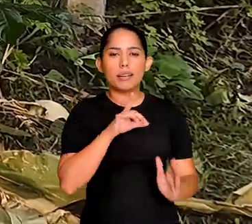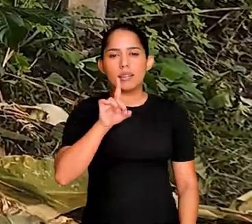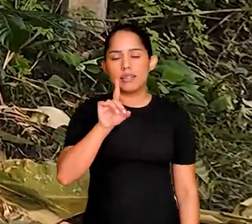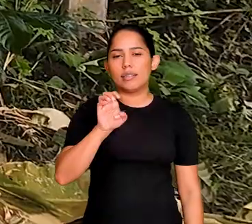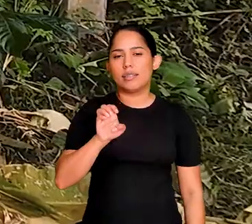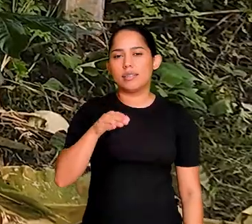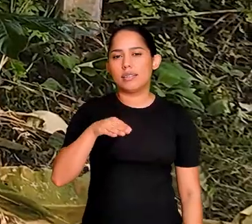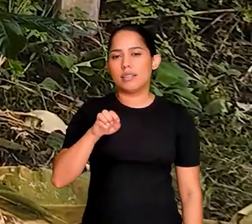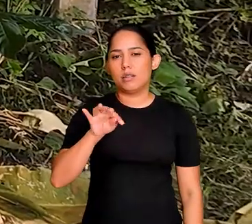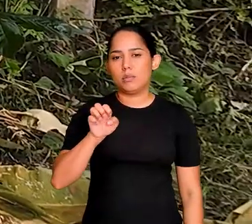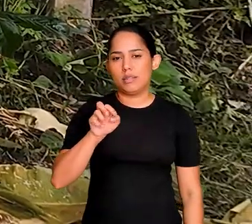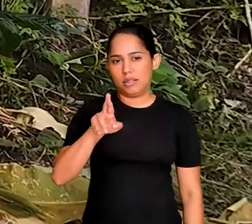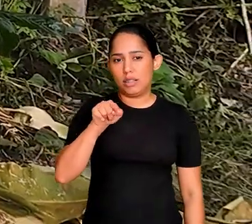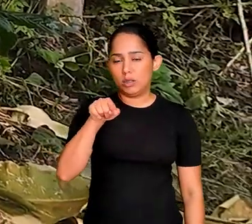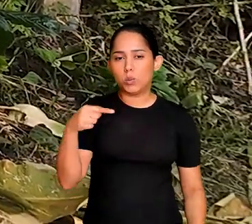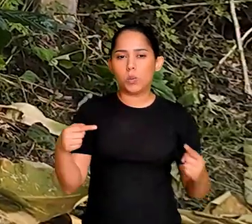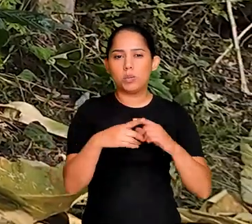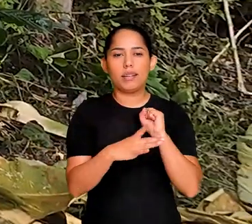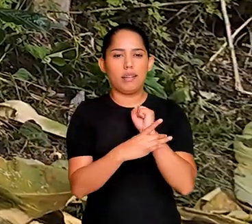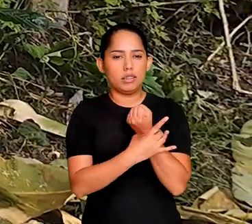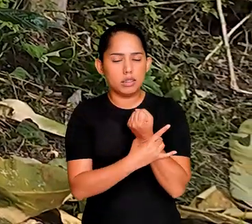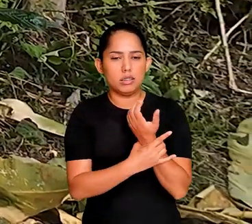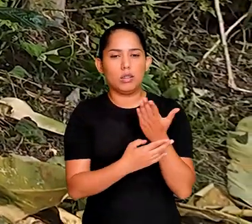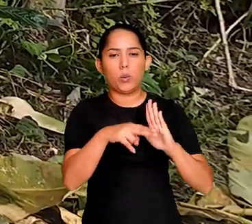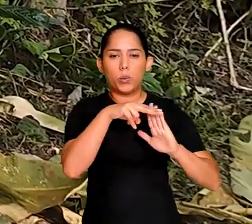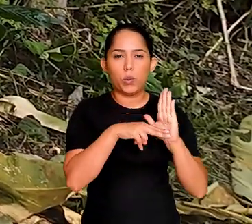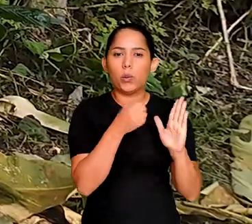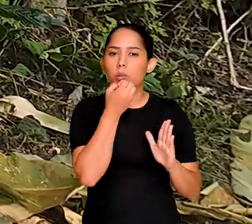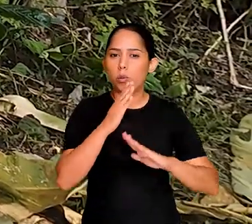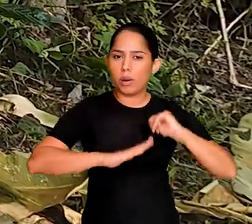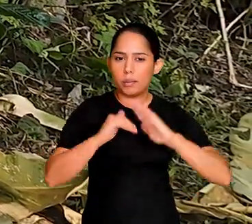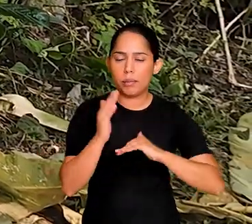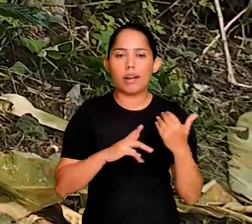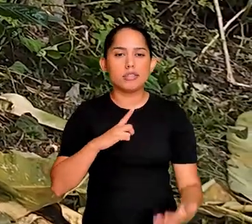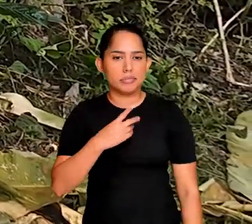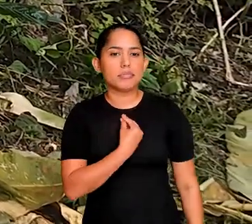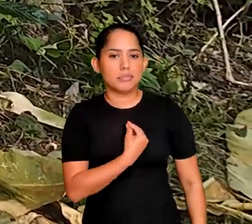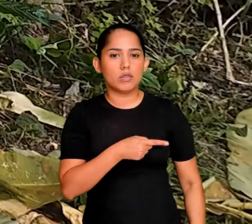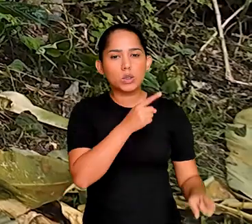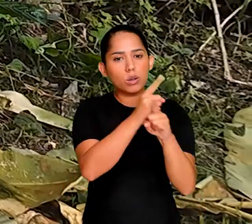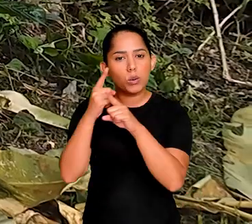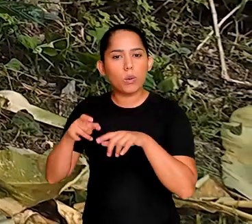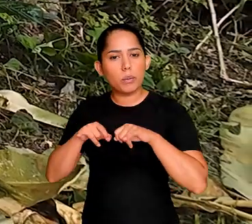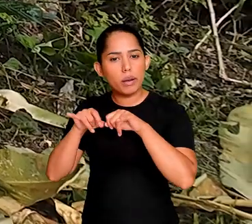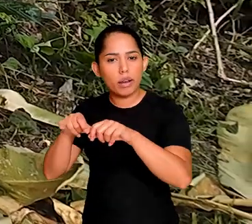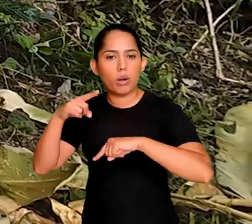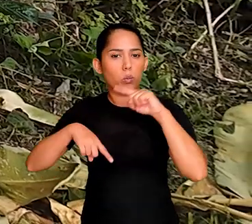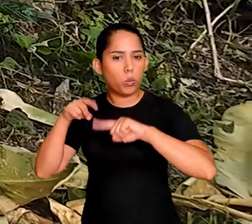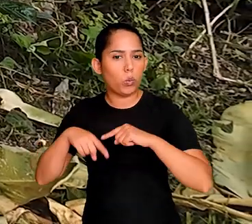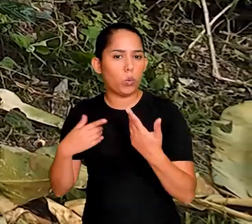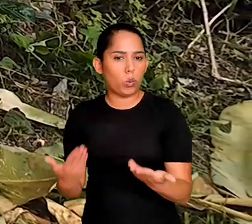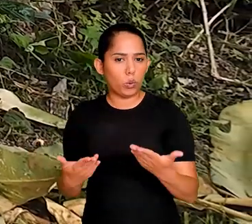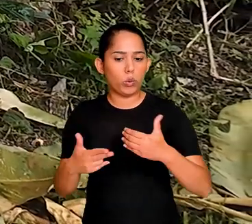marca Demeter como a garantia das normas, das boas práticas que acontecem e que você vai encontrar nos mercados,